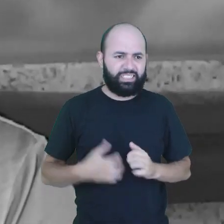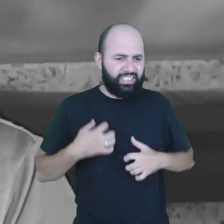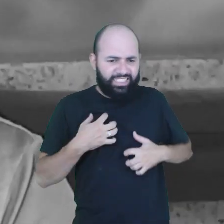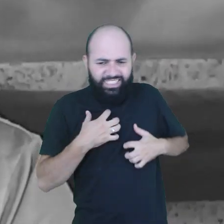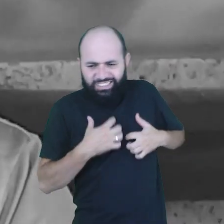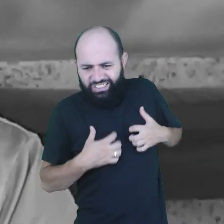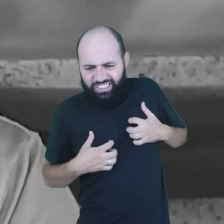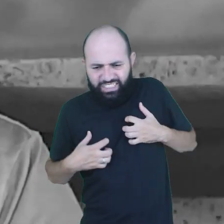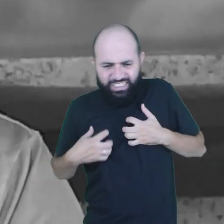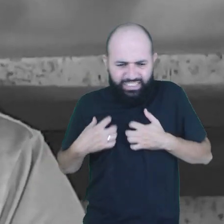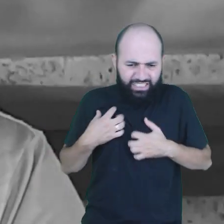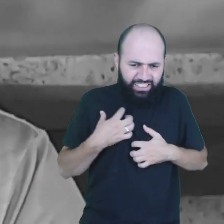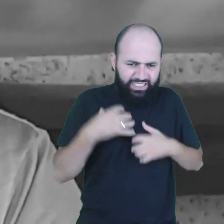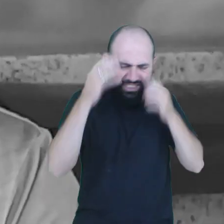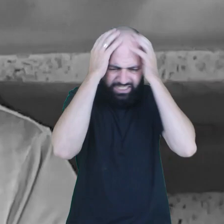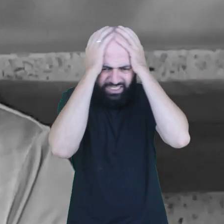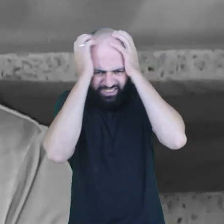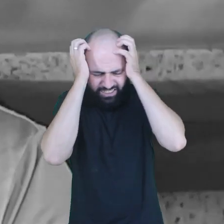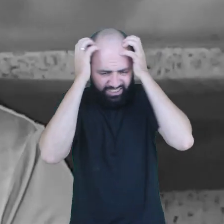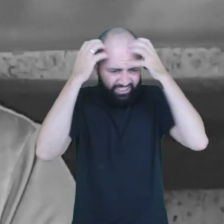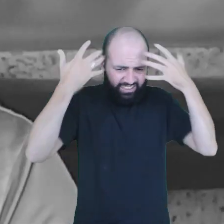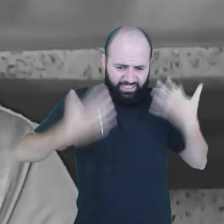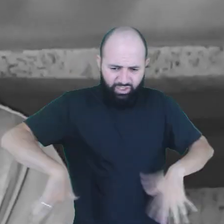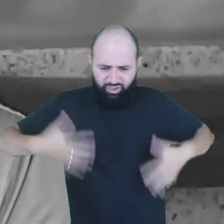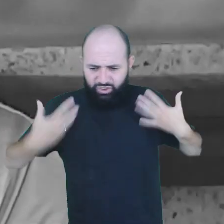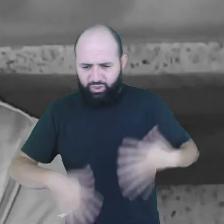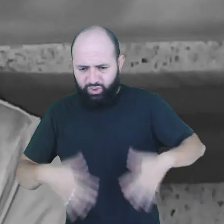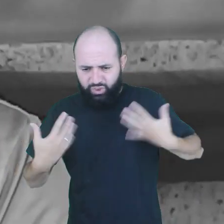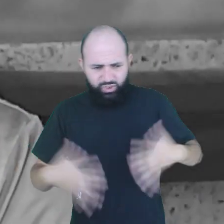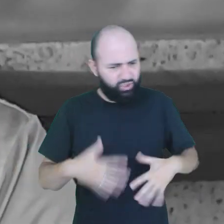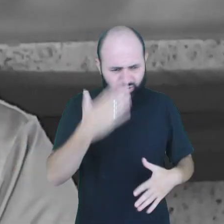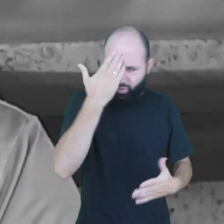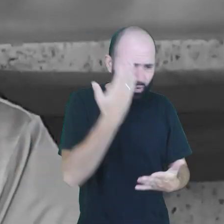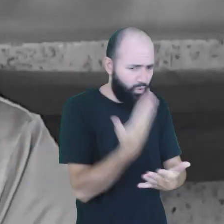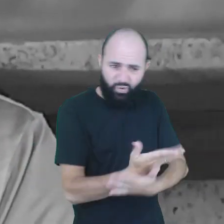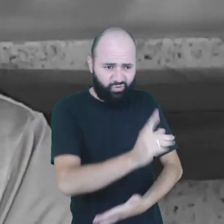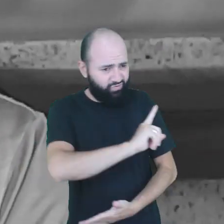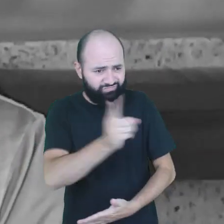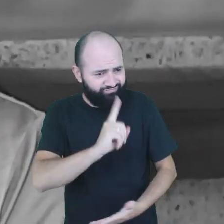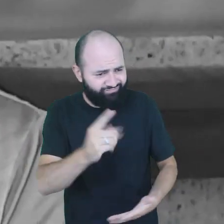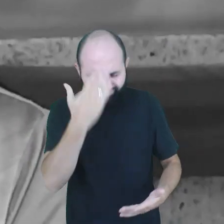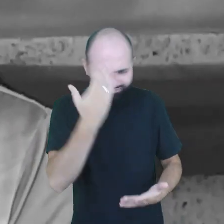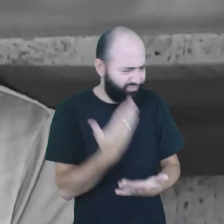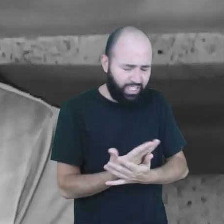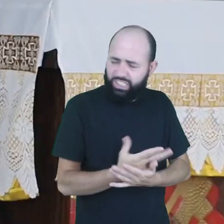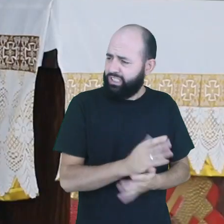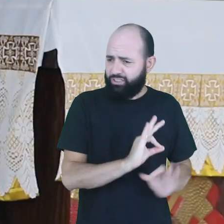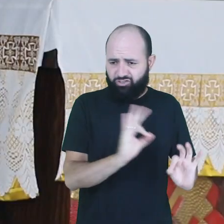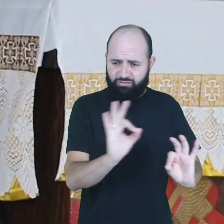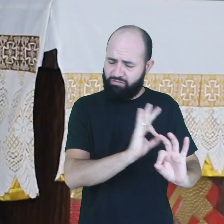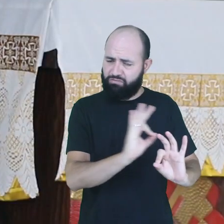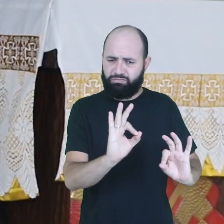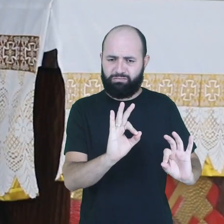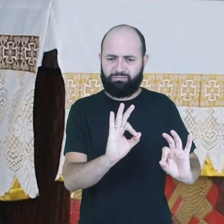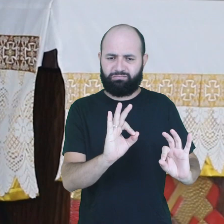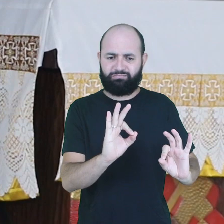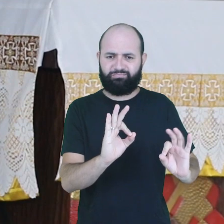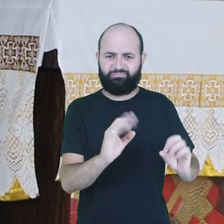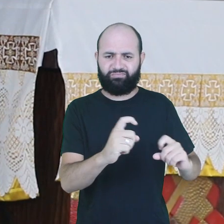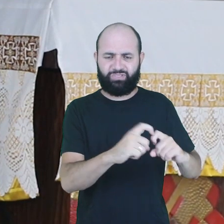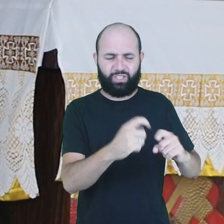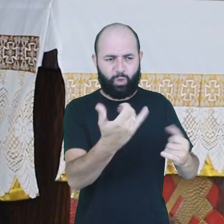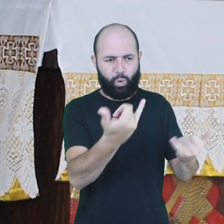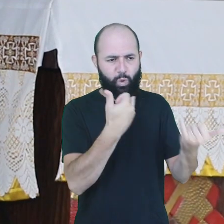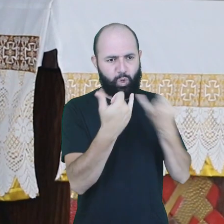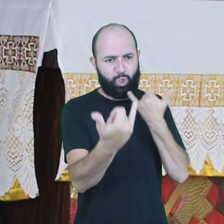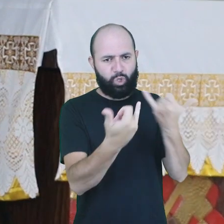Eu fiquei desesperado. Eu não acreditei naquilo que o médico estava falando.